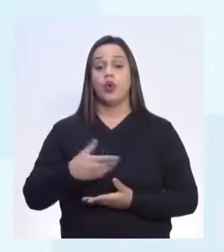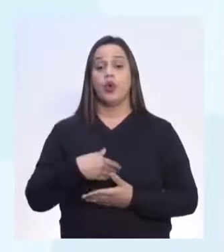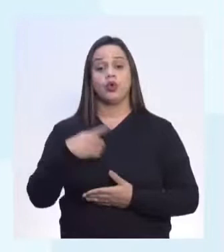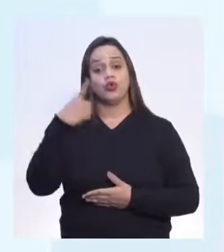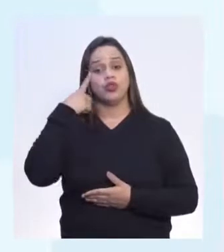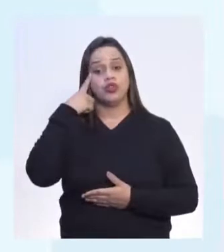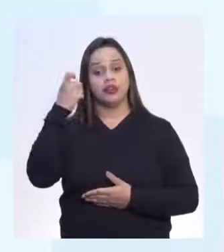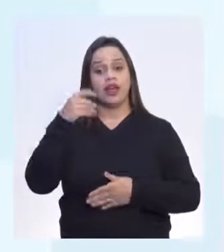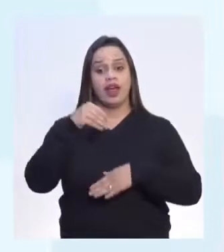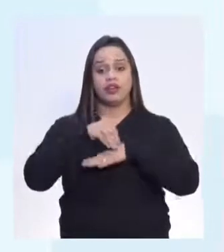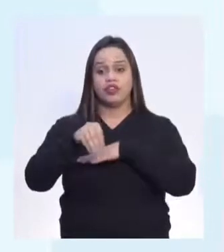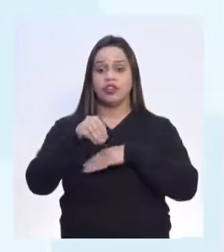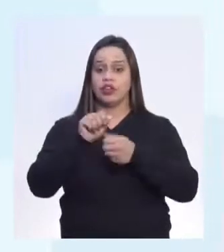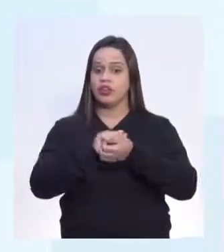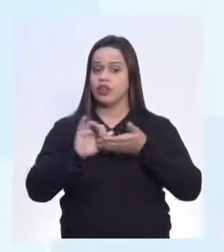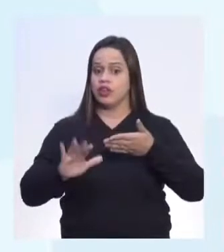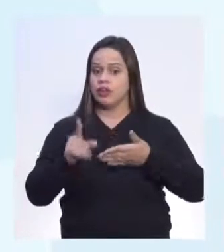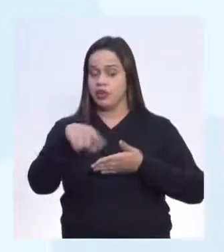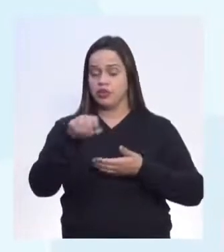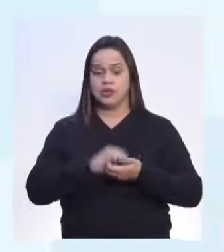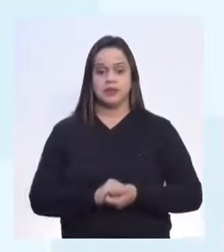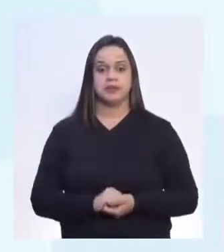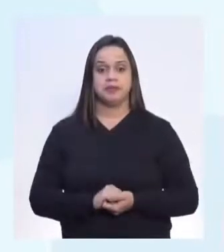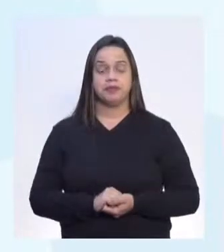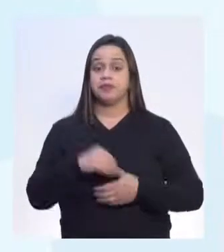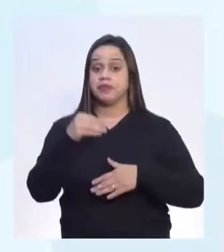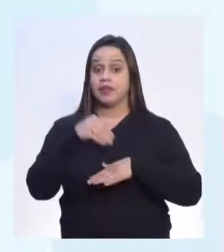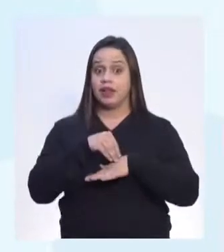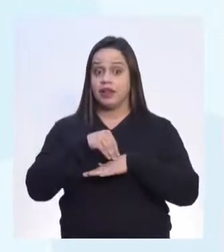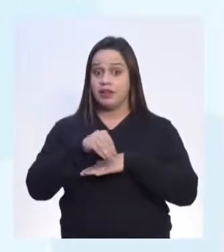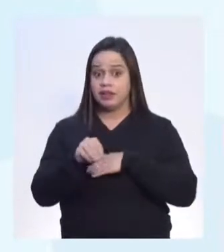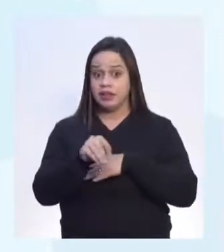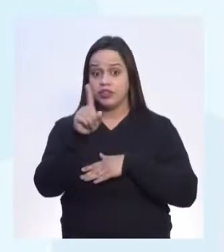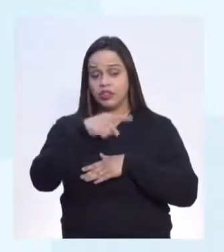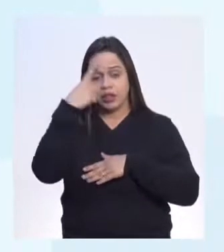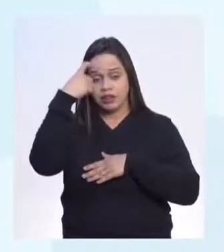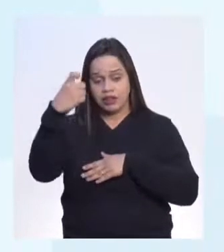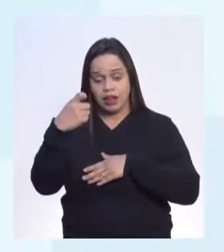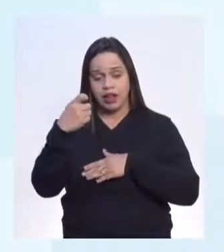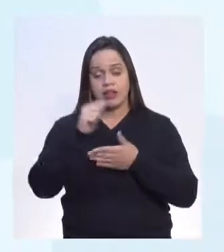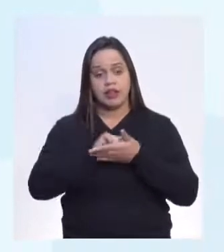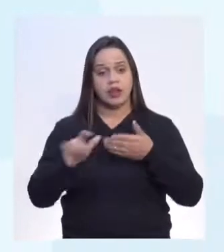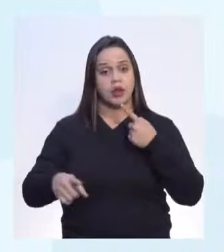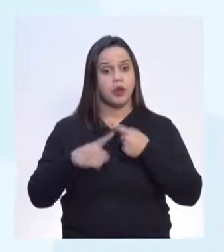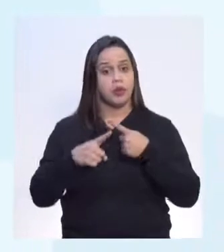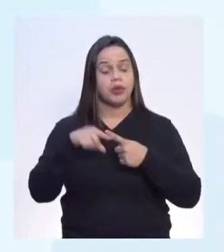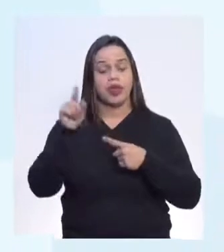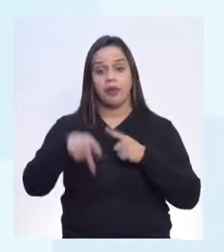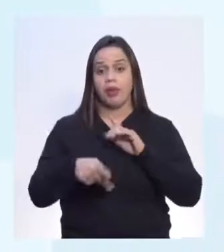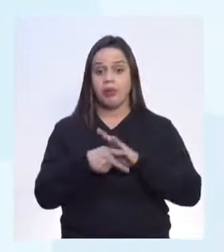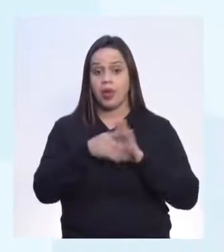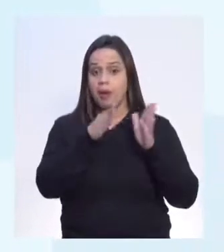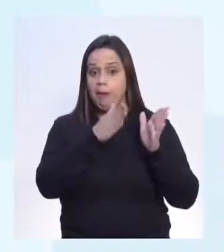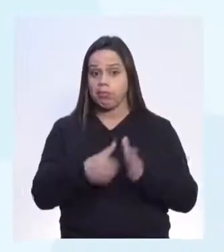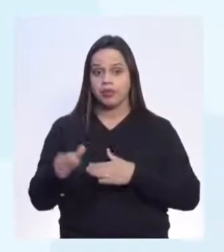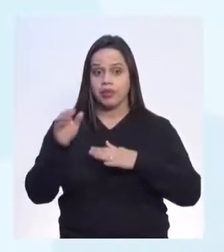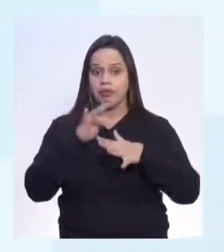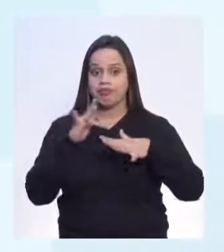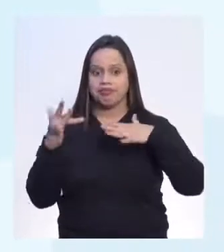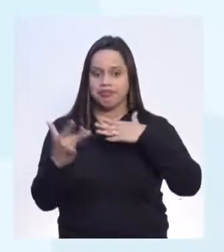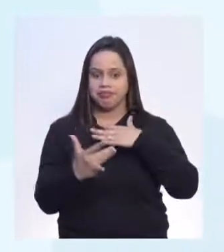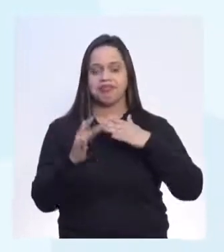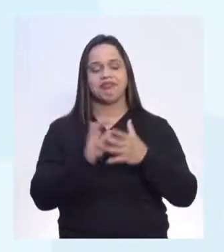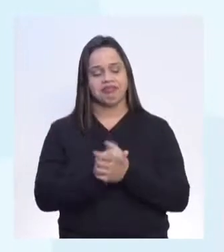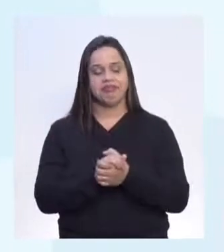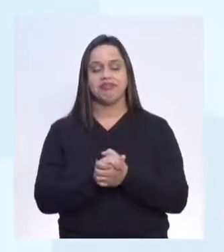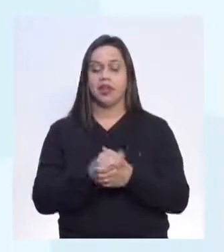de atividade. E essa sugestão é muito interessante porque é uma produção midiática, gente. A gente quer ver.